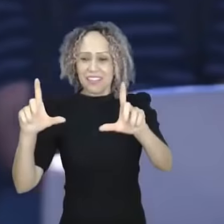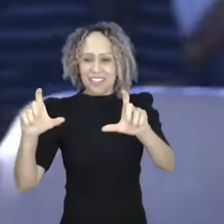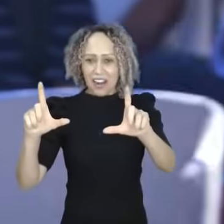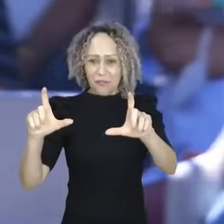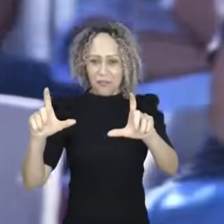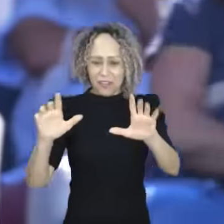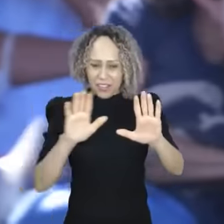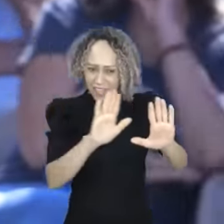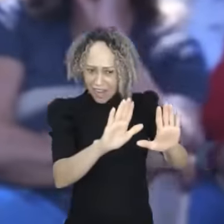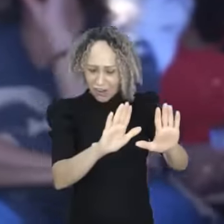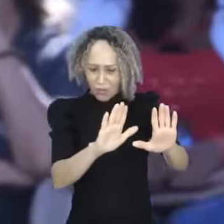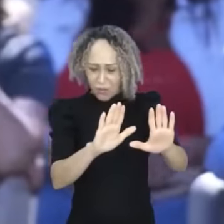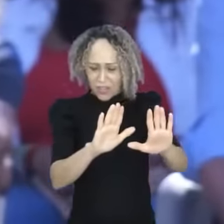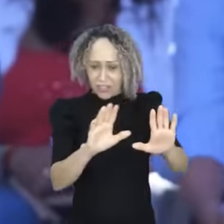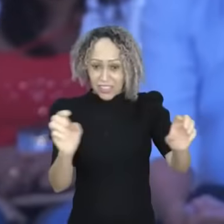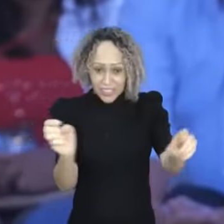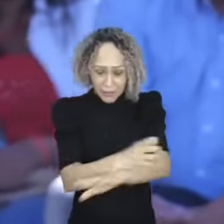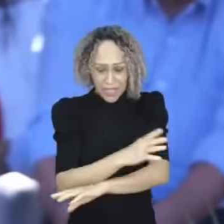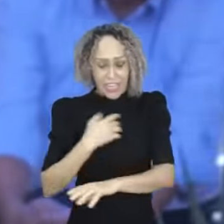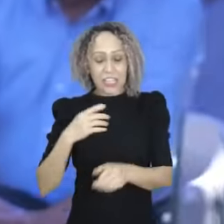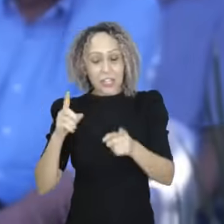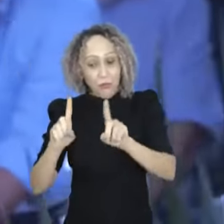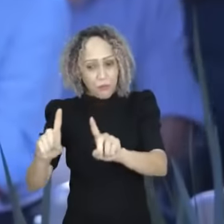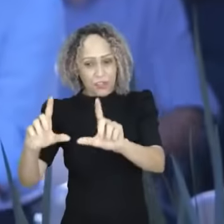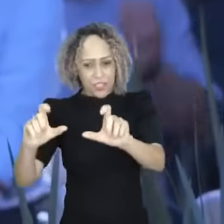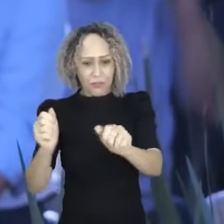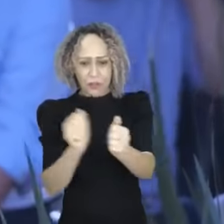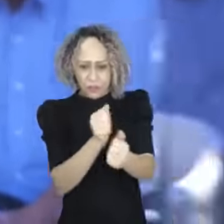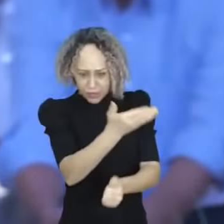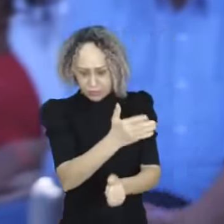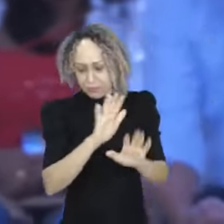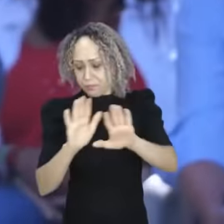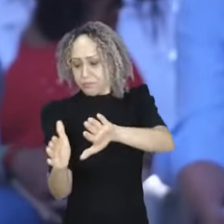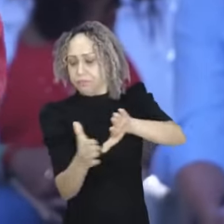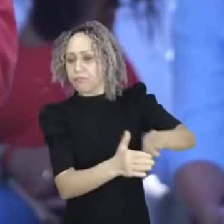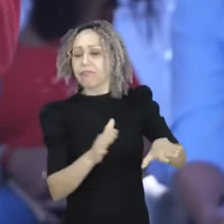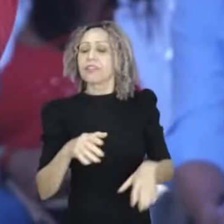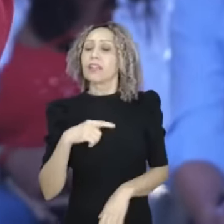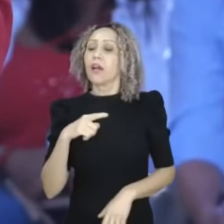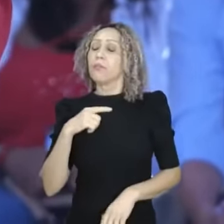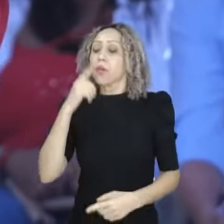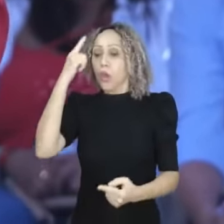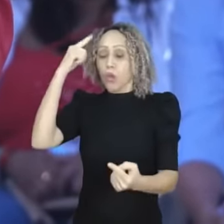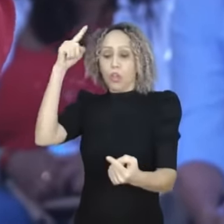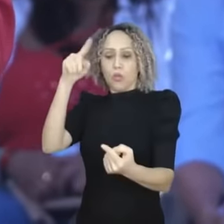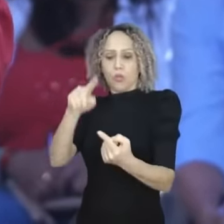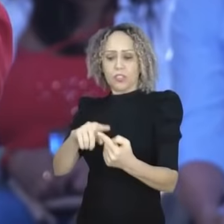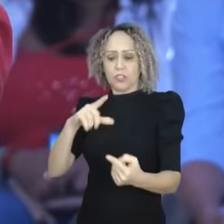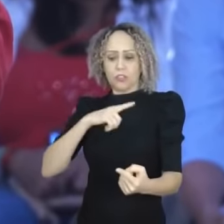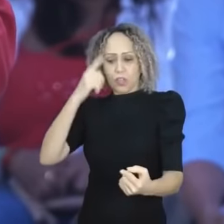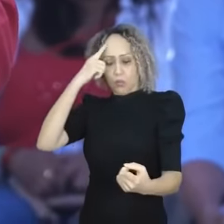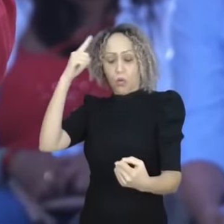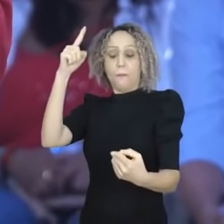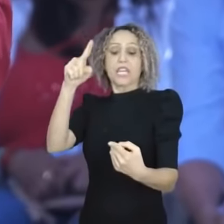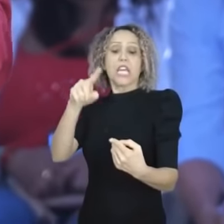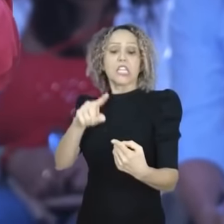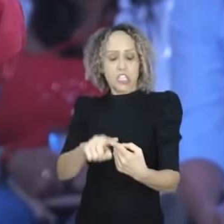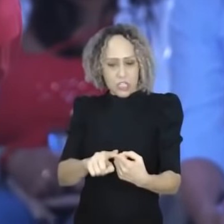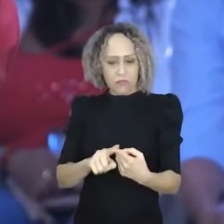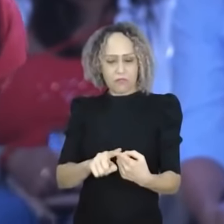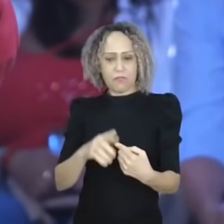veja, eu tenho uma causa. Eu tenho uma causa e eu agradeço a vocês a